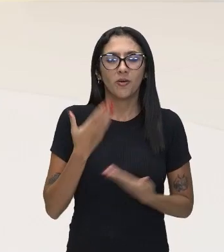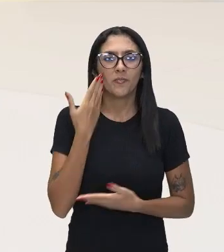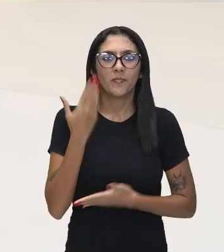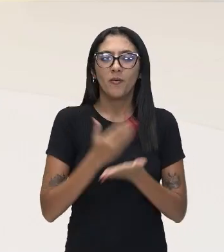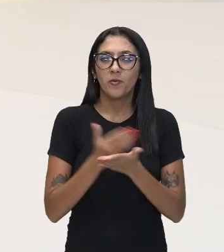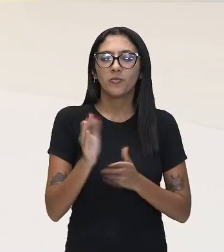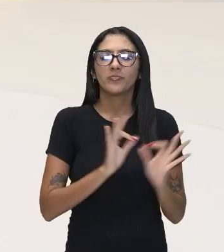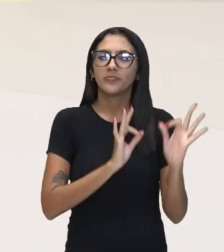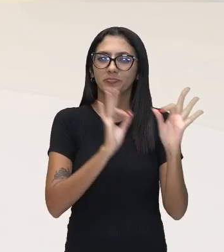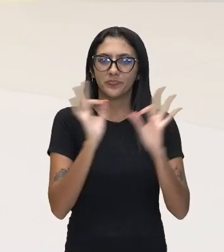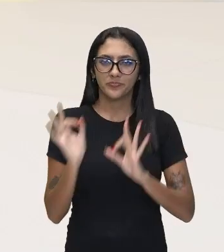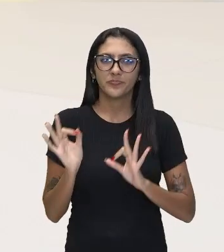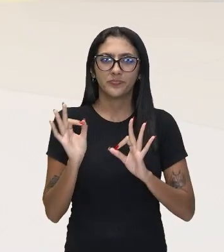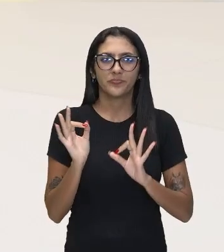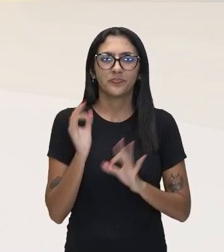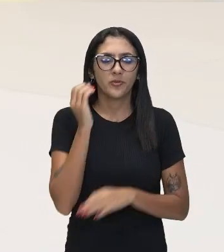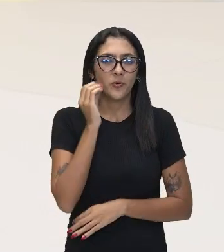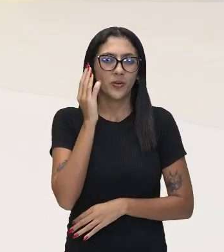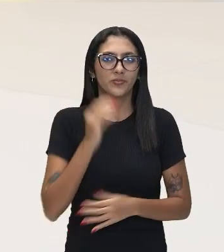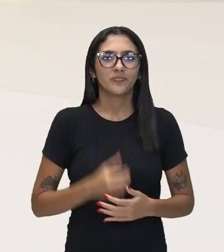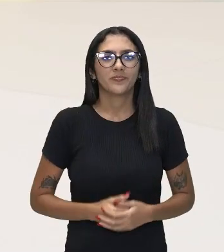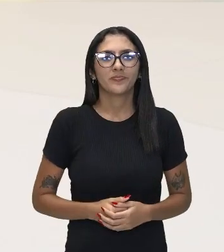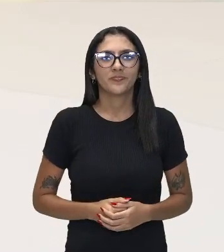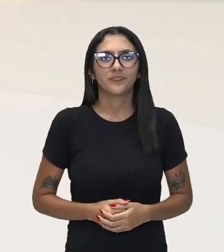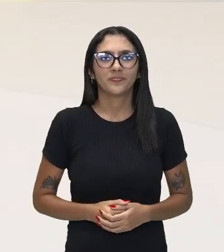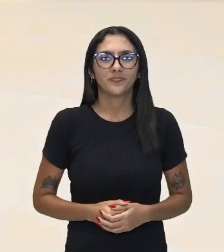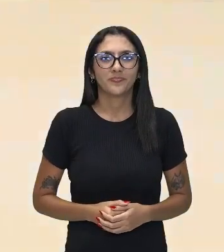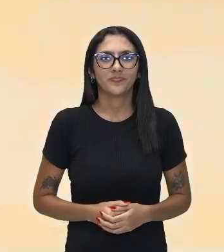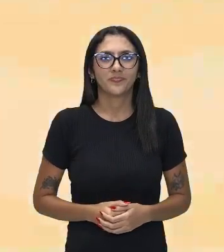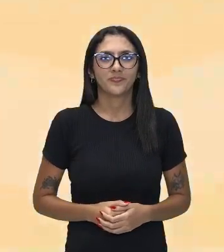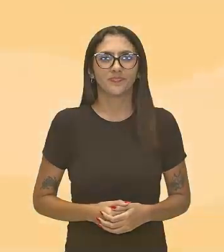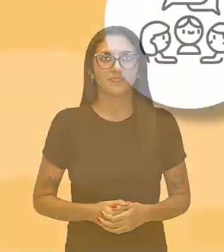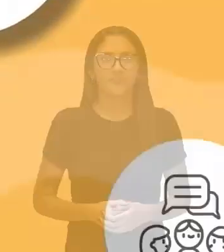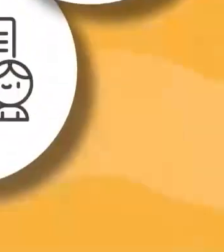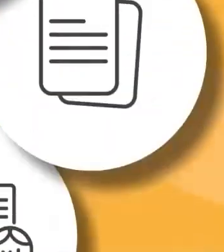para o nosso Trilhando o Conhecimento.